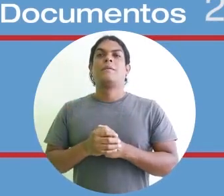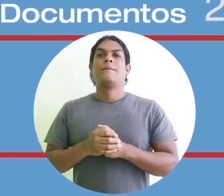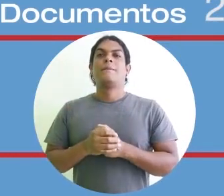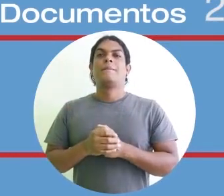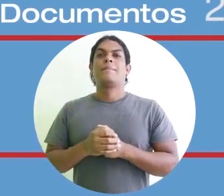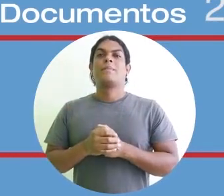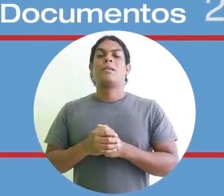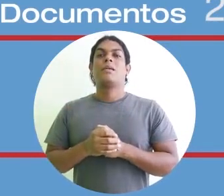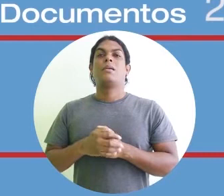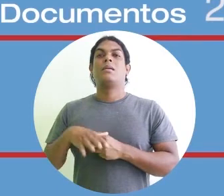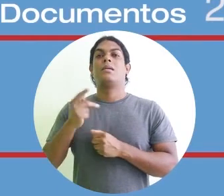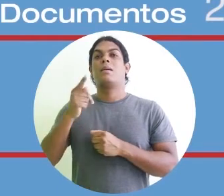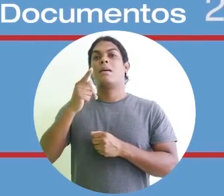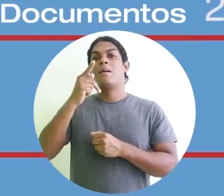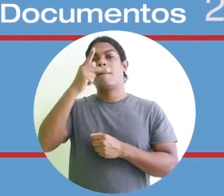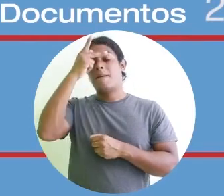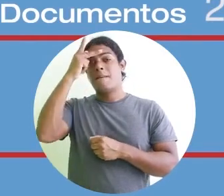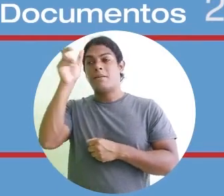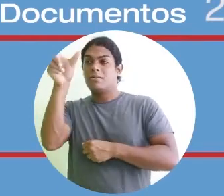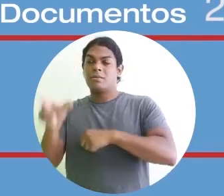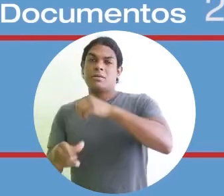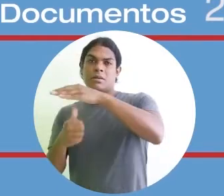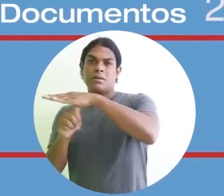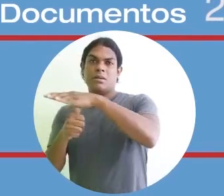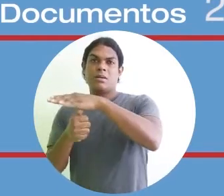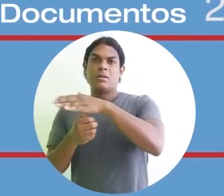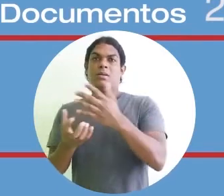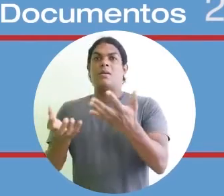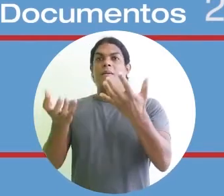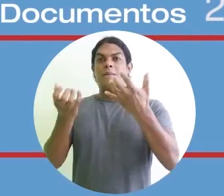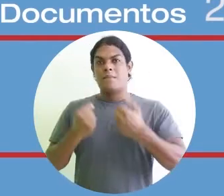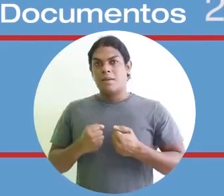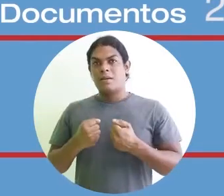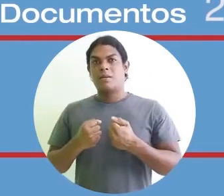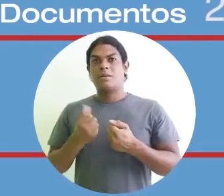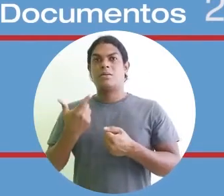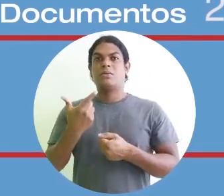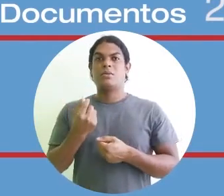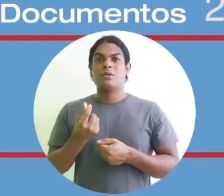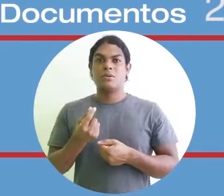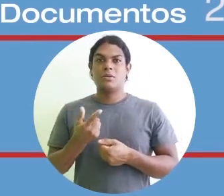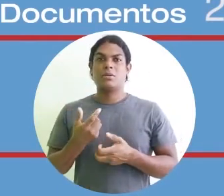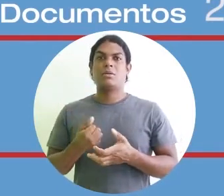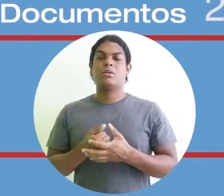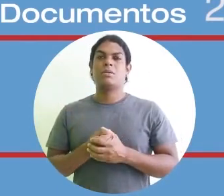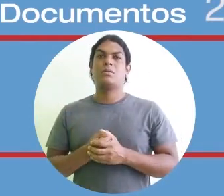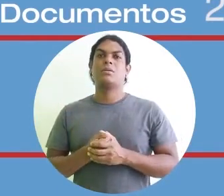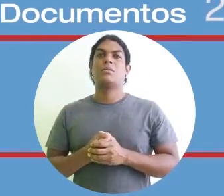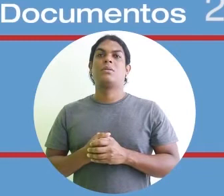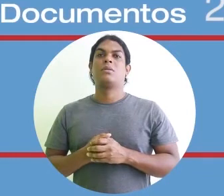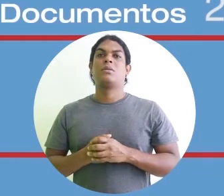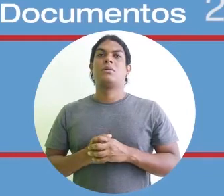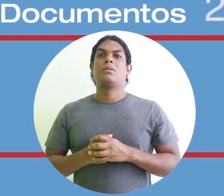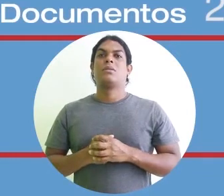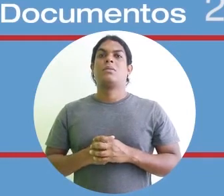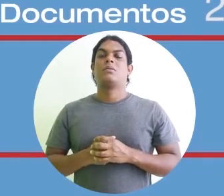vai receber pelo valor da mercadoria que foi vendida. Então, é um risco realmente muito grande